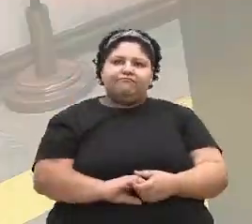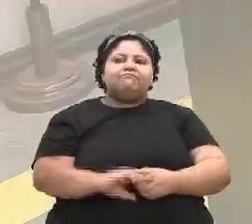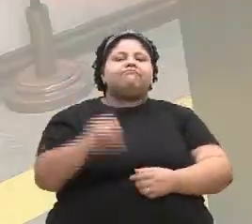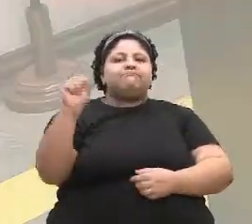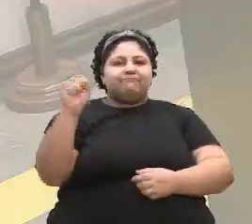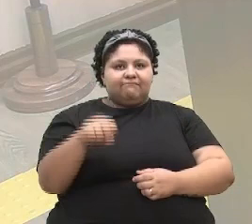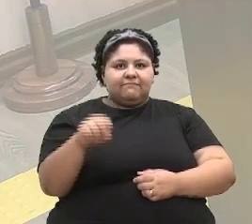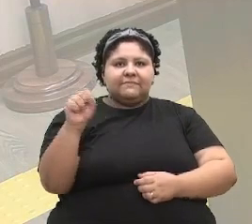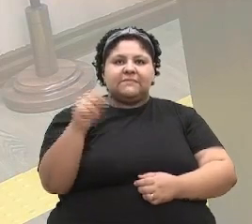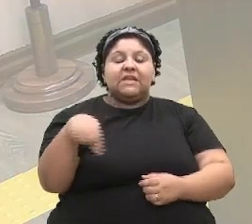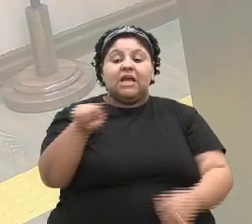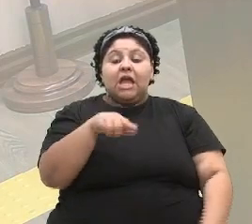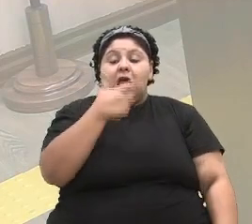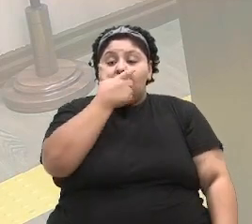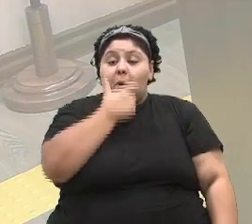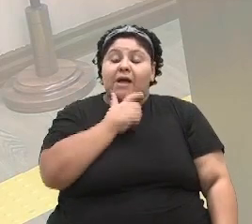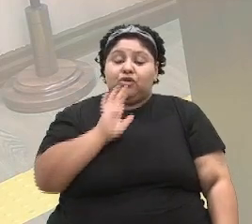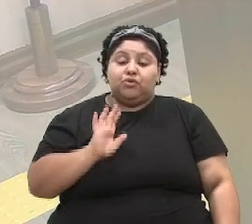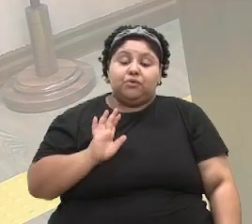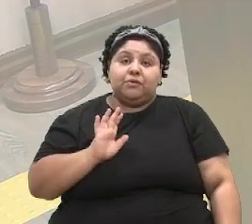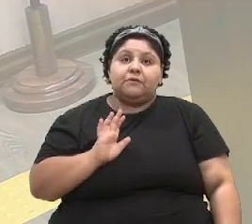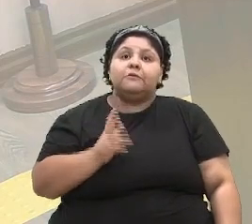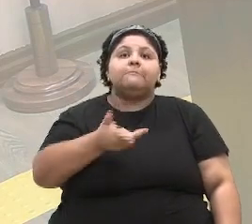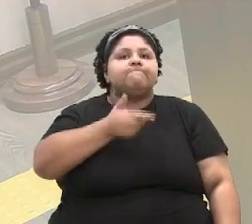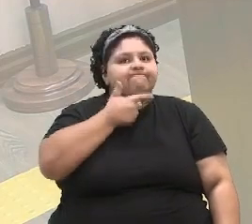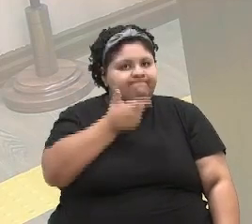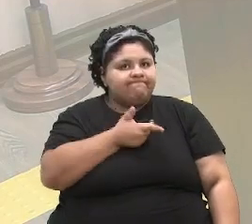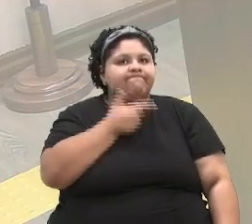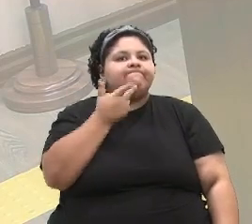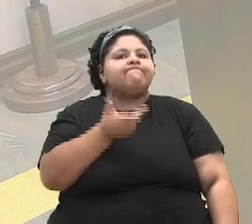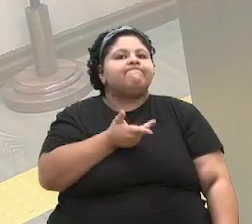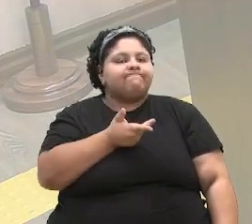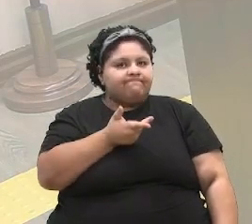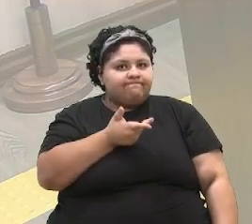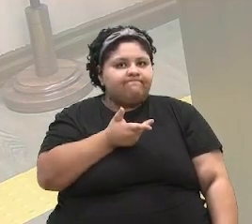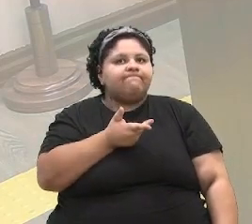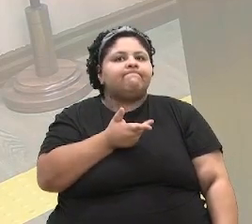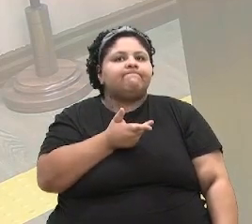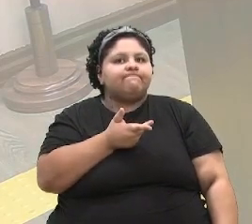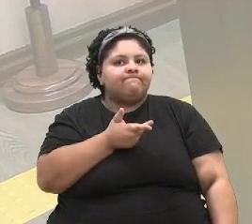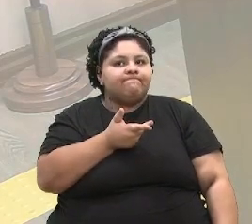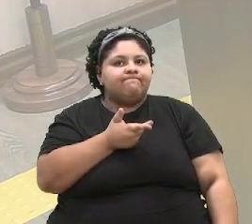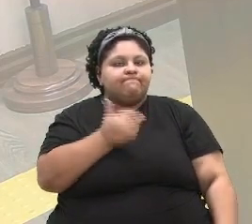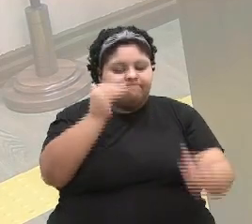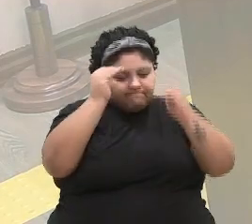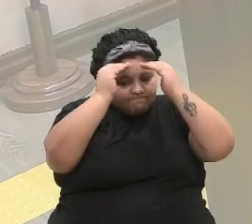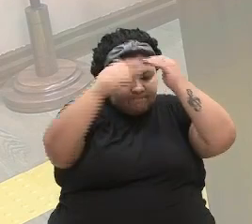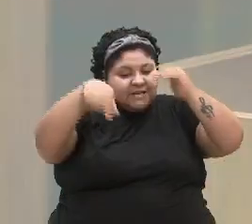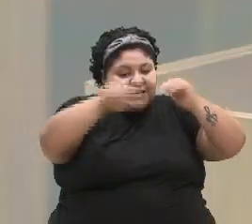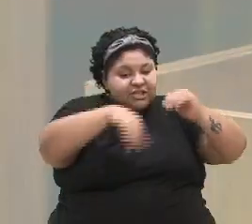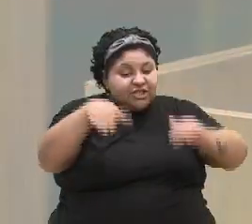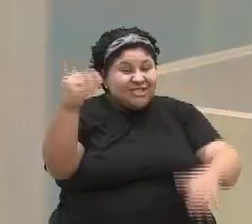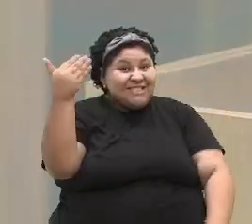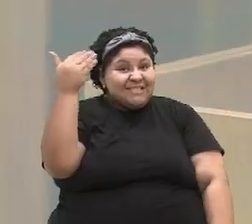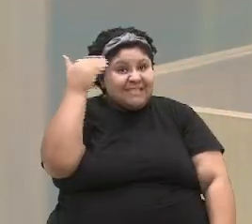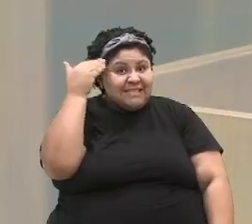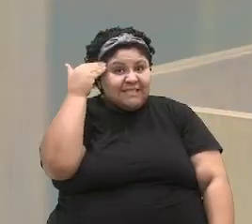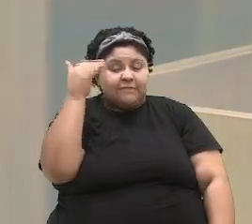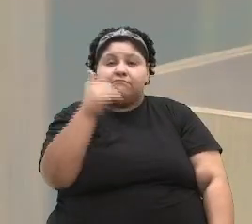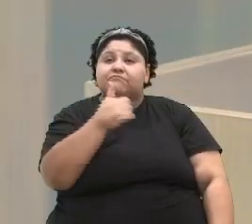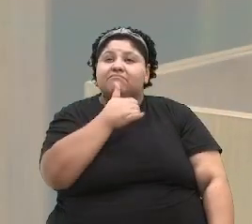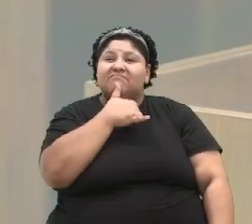vereador Fantinel. Acho que o senhor fala com pertencimento. E a gente entende que, infelizmente,